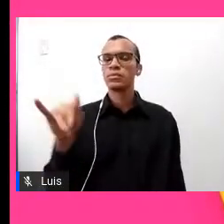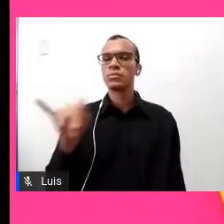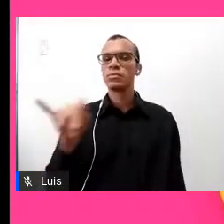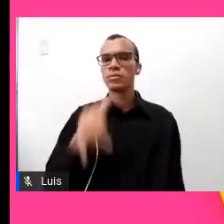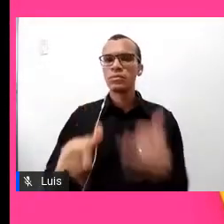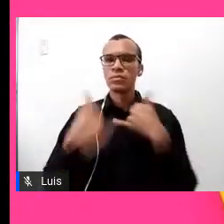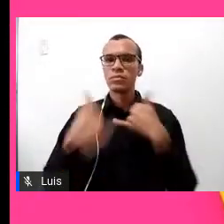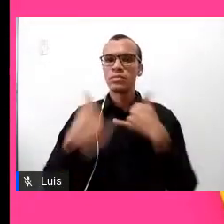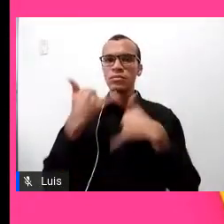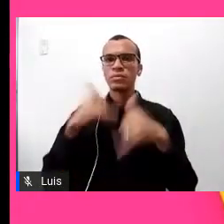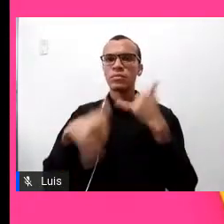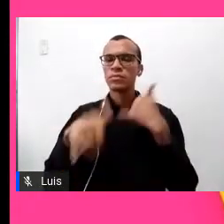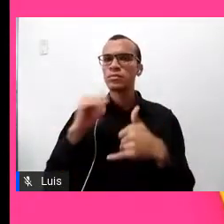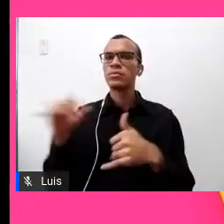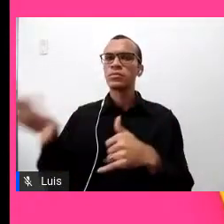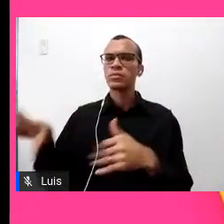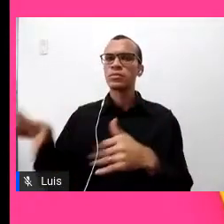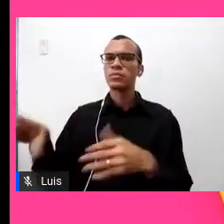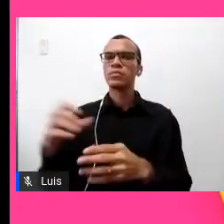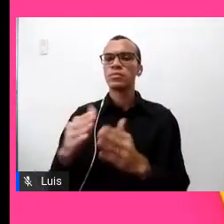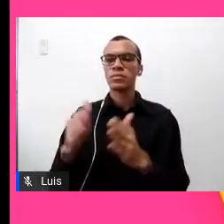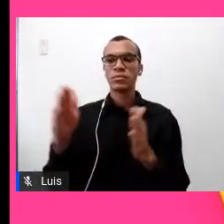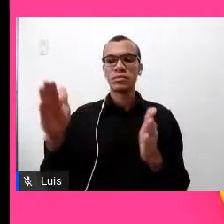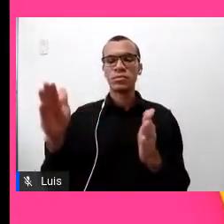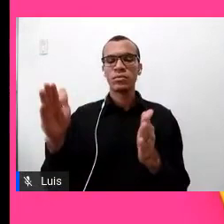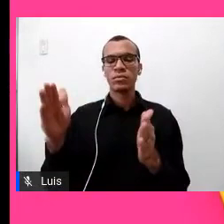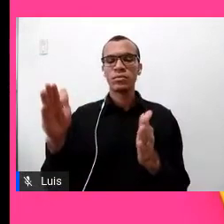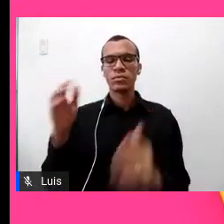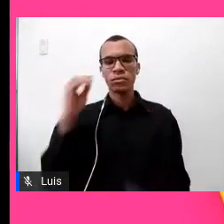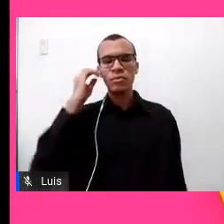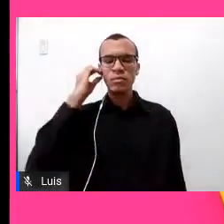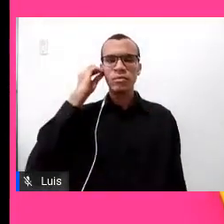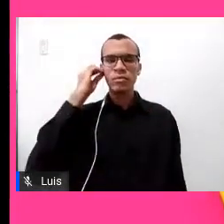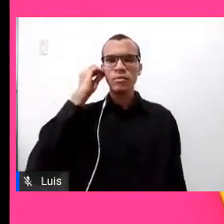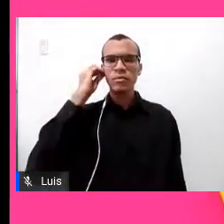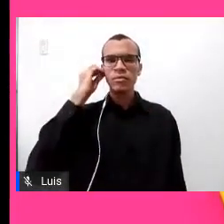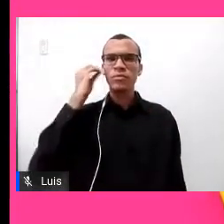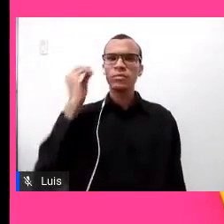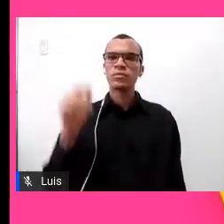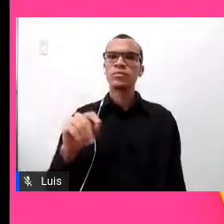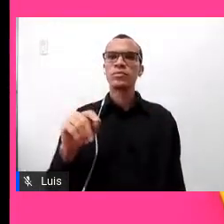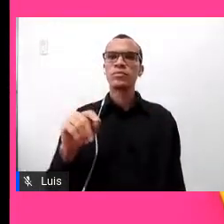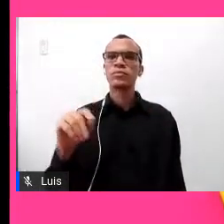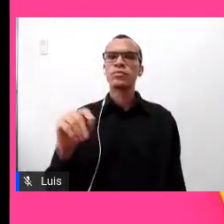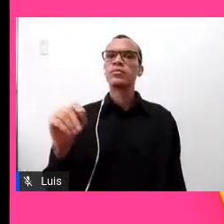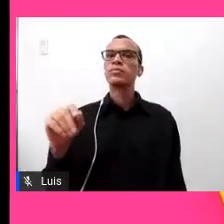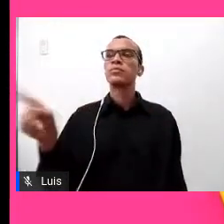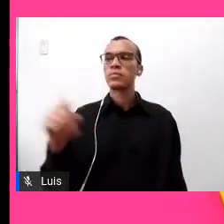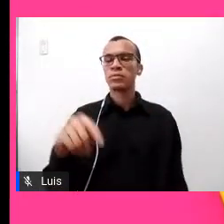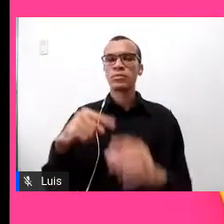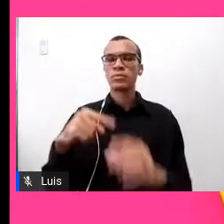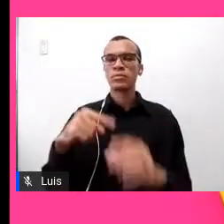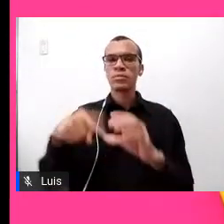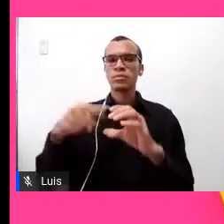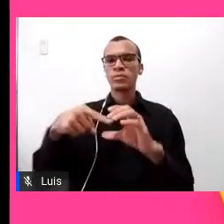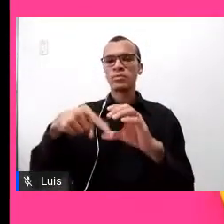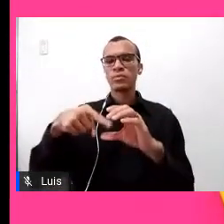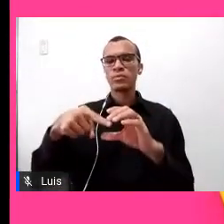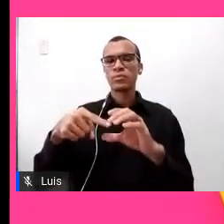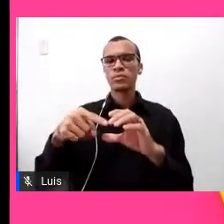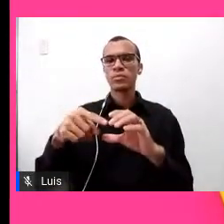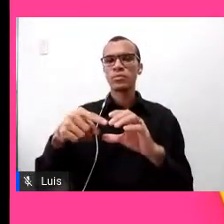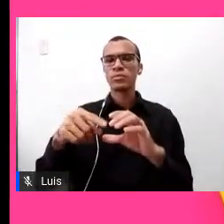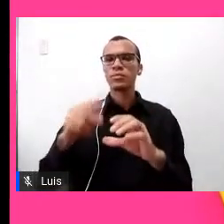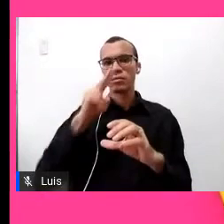maior, peguei um motor maior, mas poderia